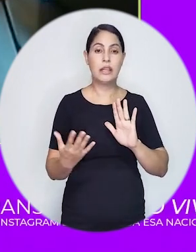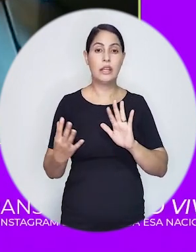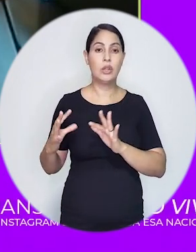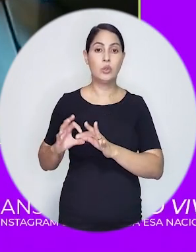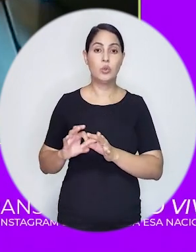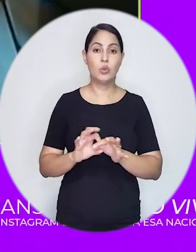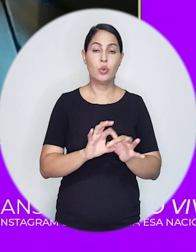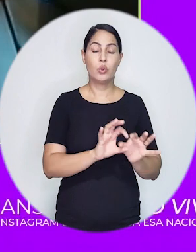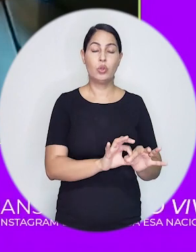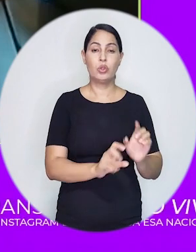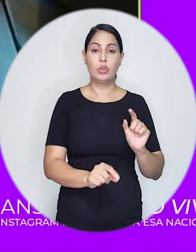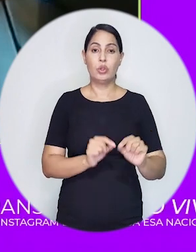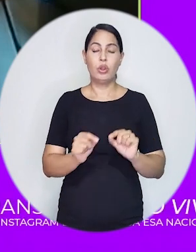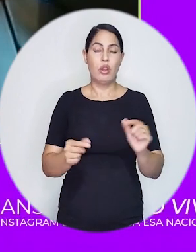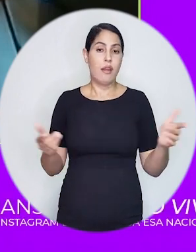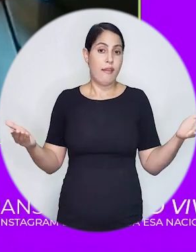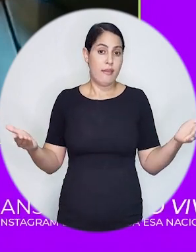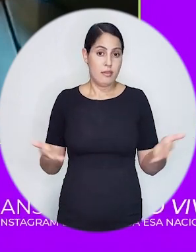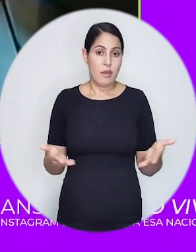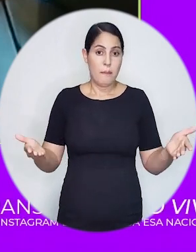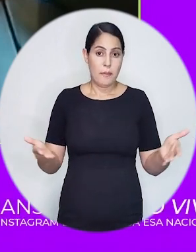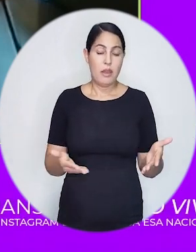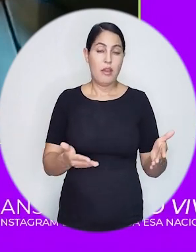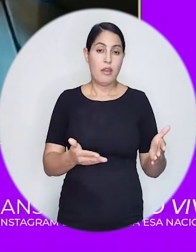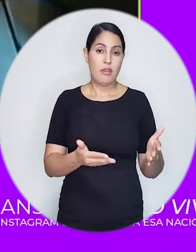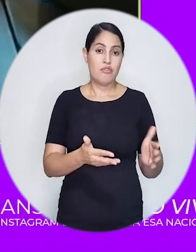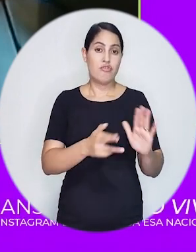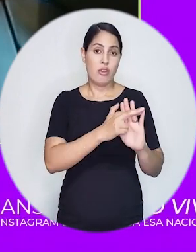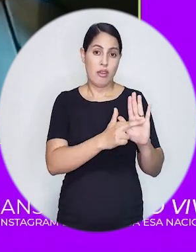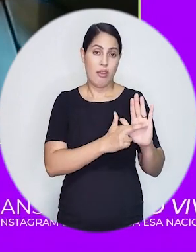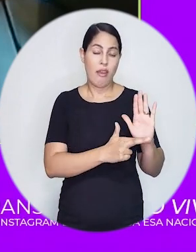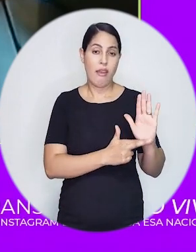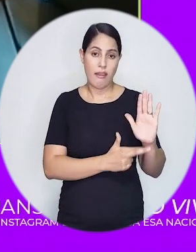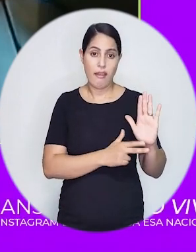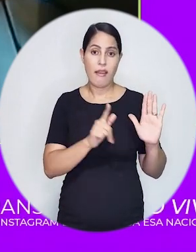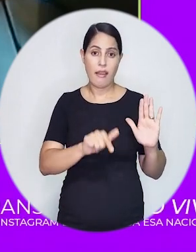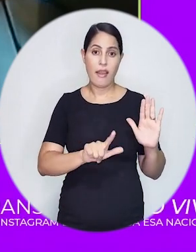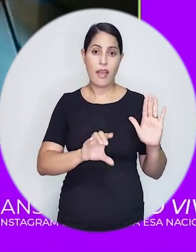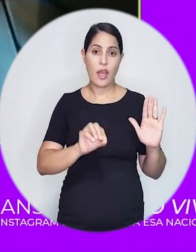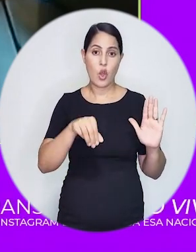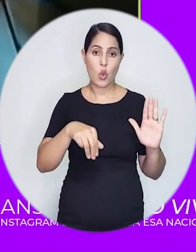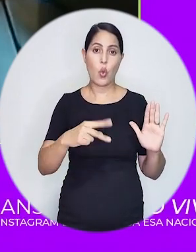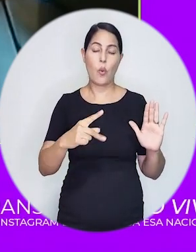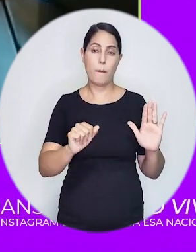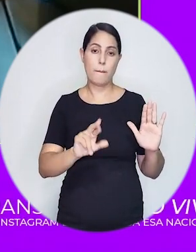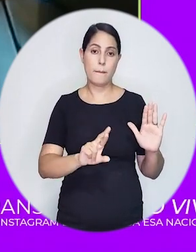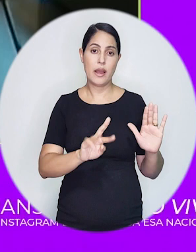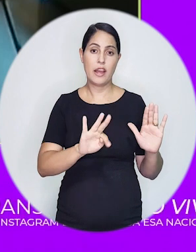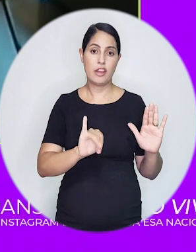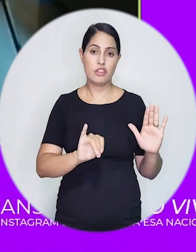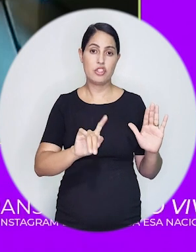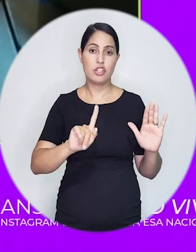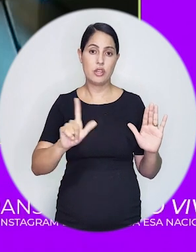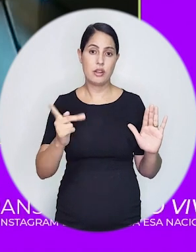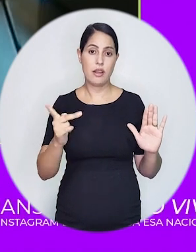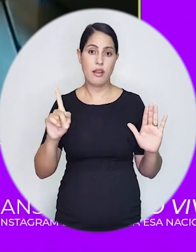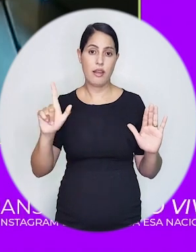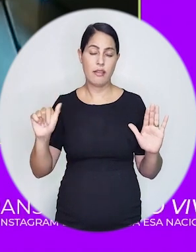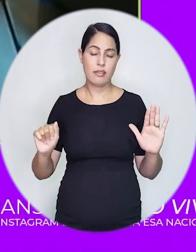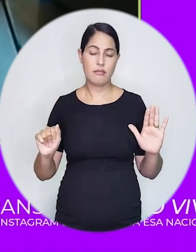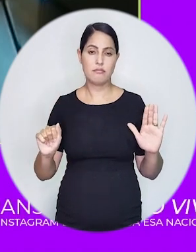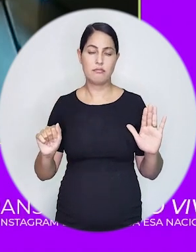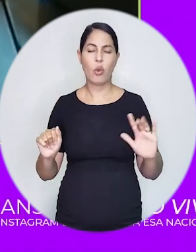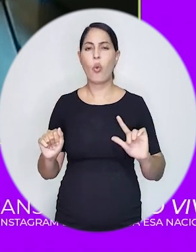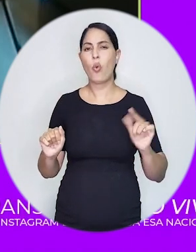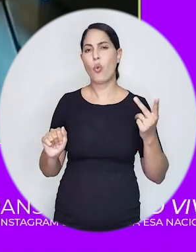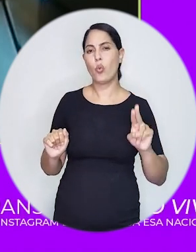modelo de guarda compartilhada, que é importante a gente destacar, hoje ela é a regra, a exceção ao modelo unilateral, e